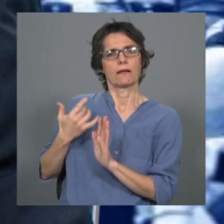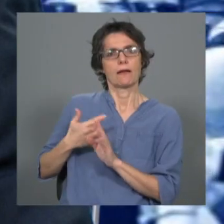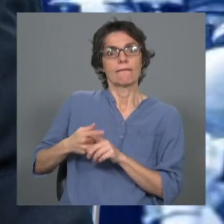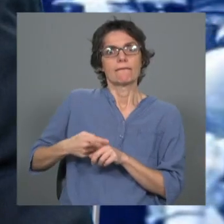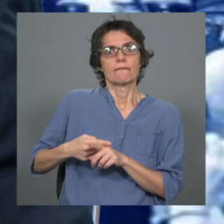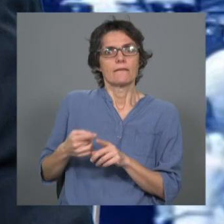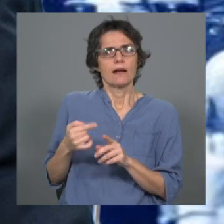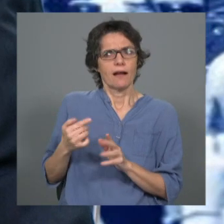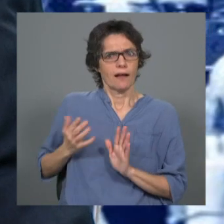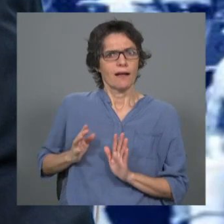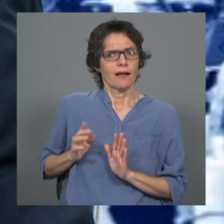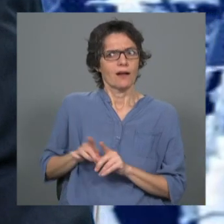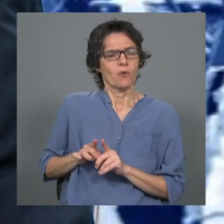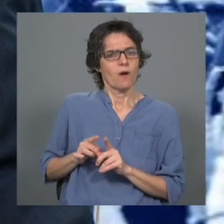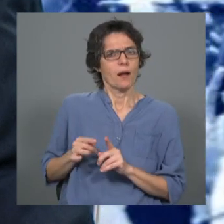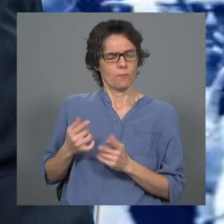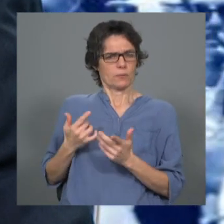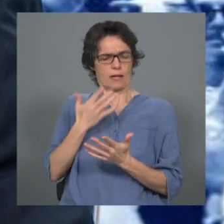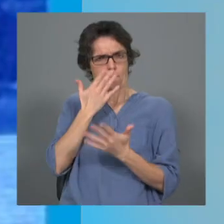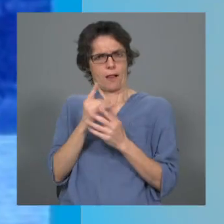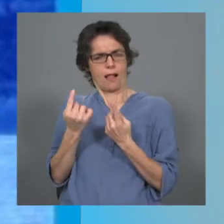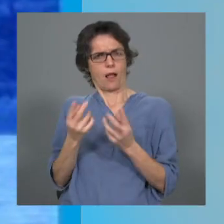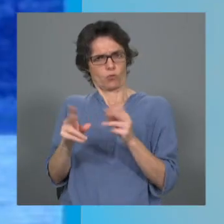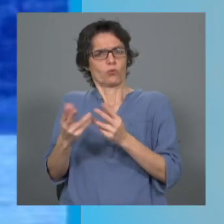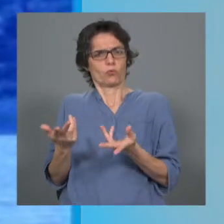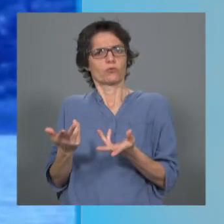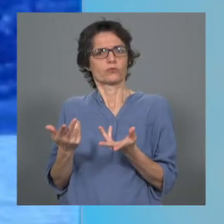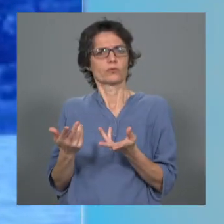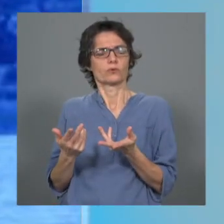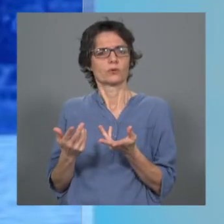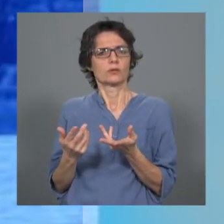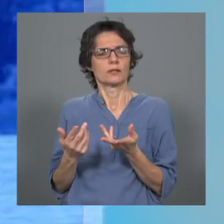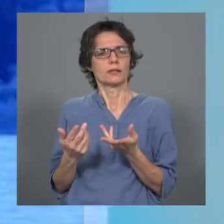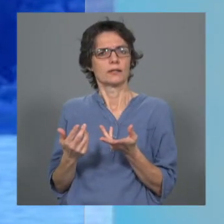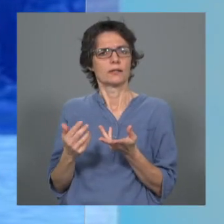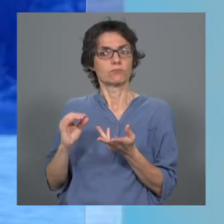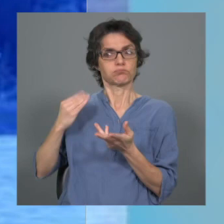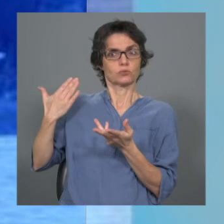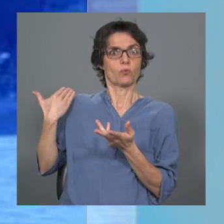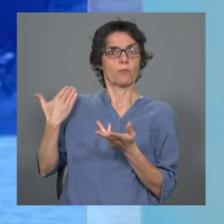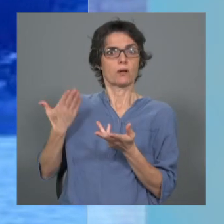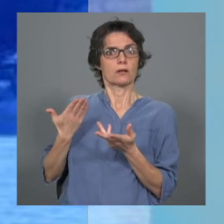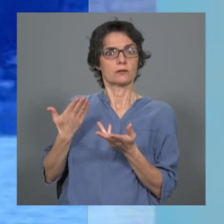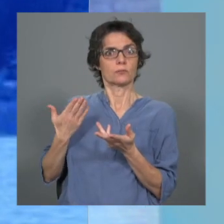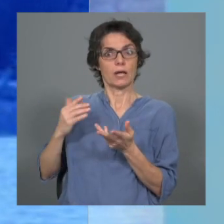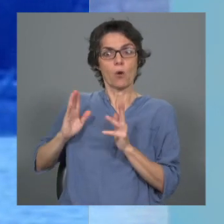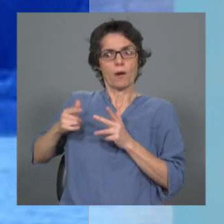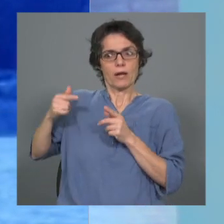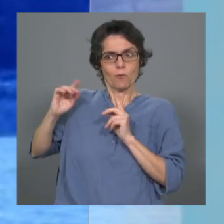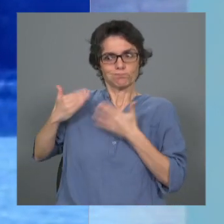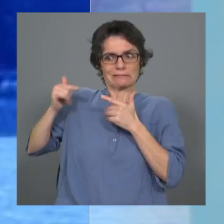como algo de novo, era uma certa novidade, um caminho que se iria iniciar